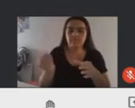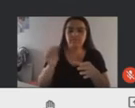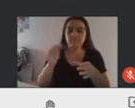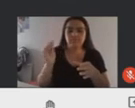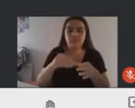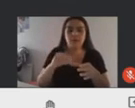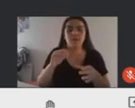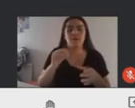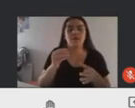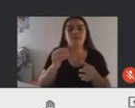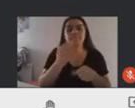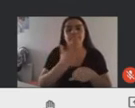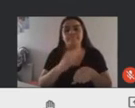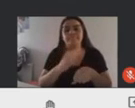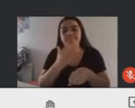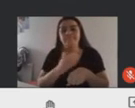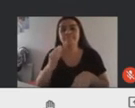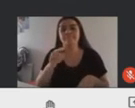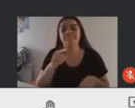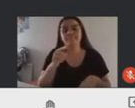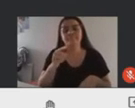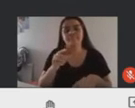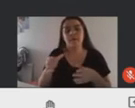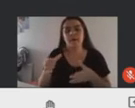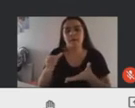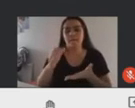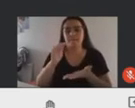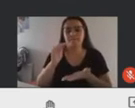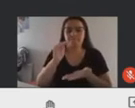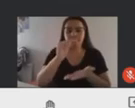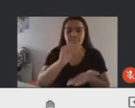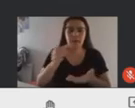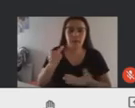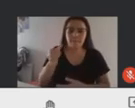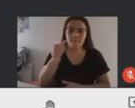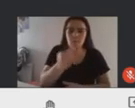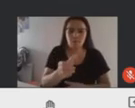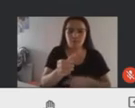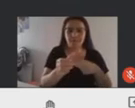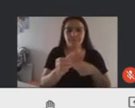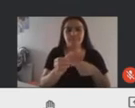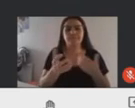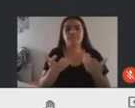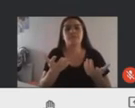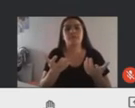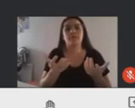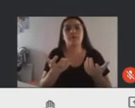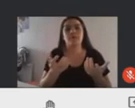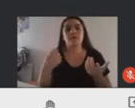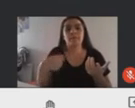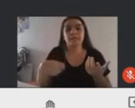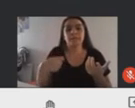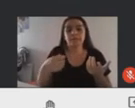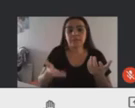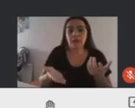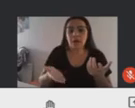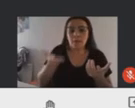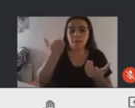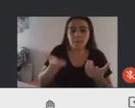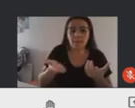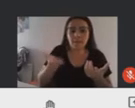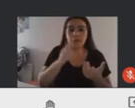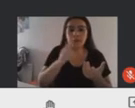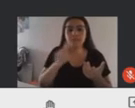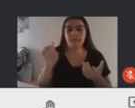para vocês, a nebulização, ela tem uma eficiência muito baixa, então a ideia é aumentar a introdução para